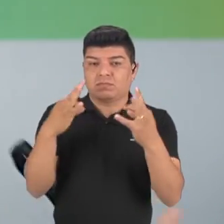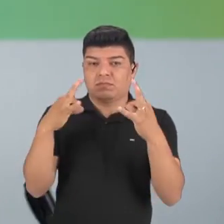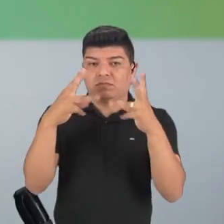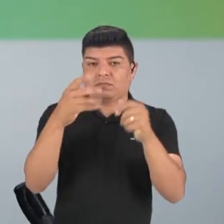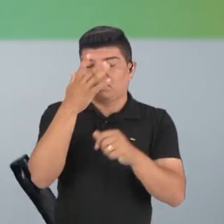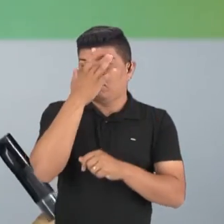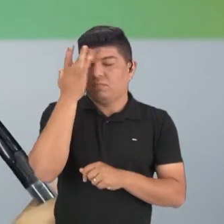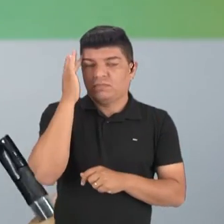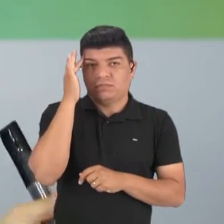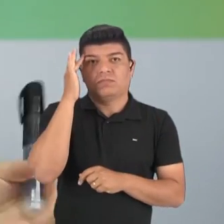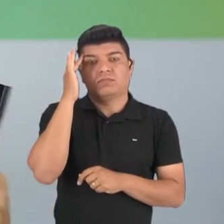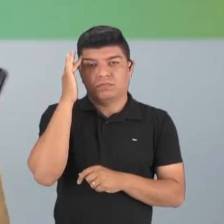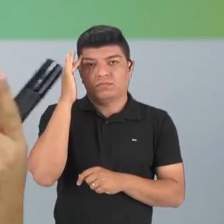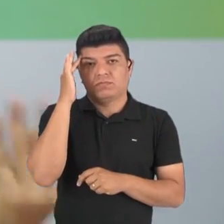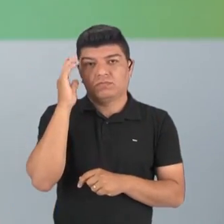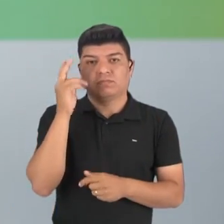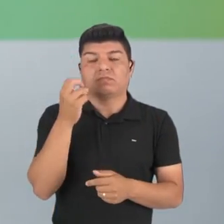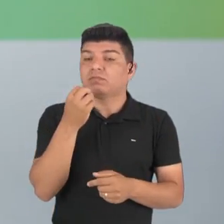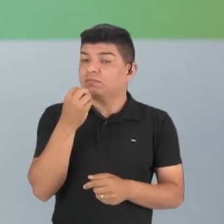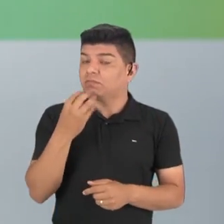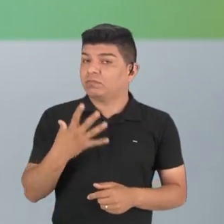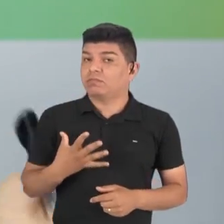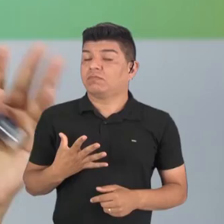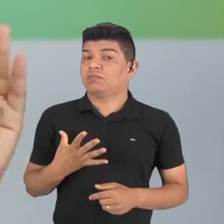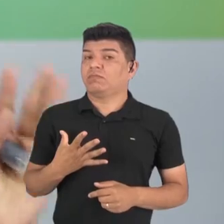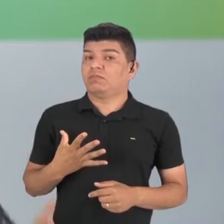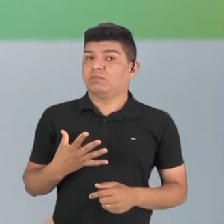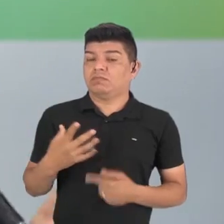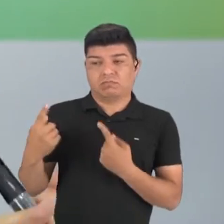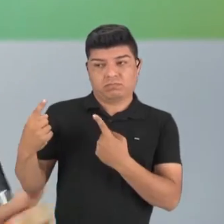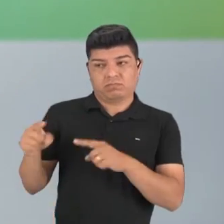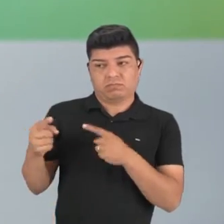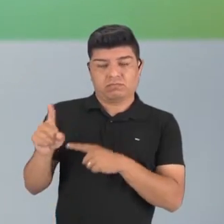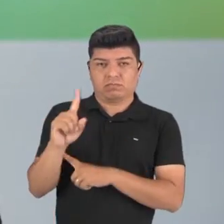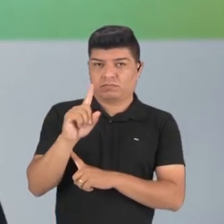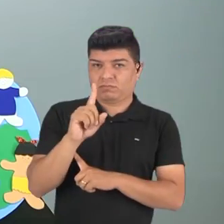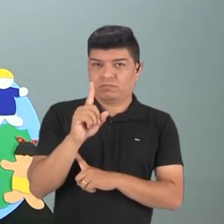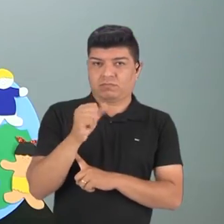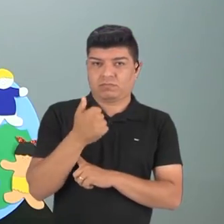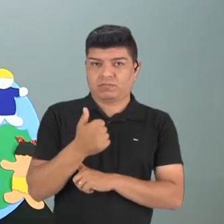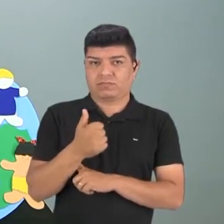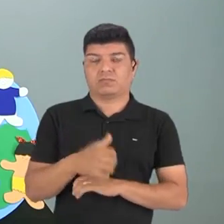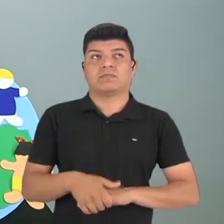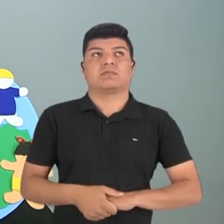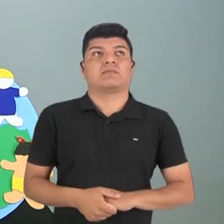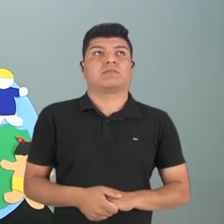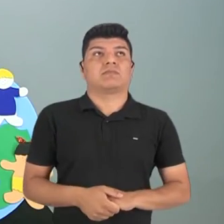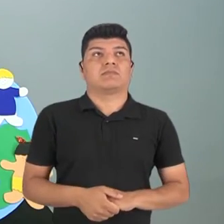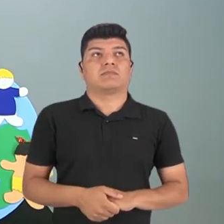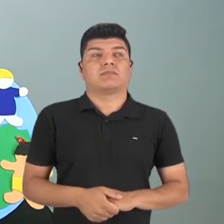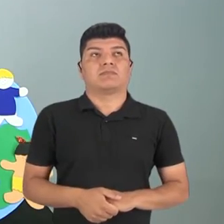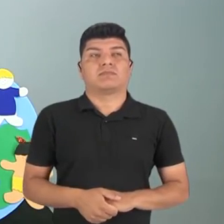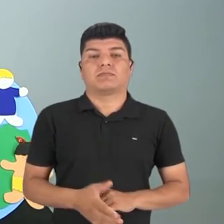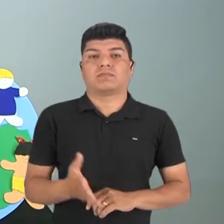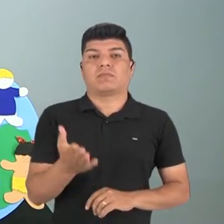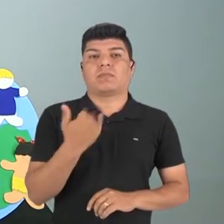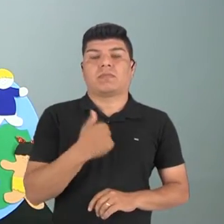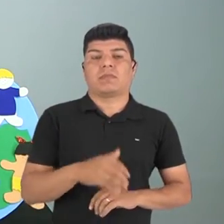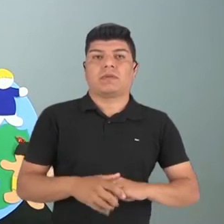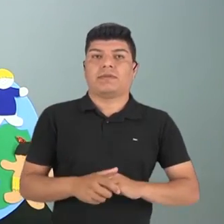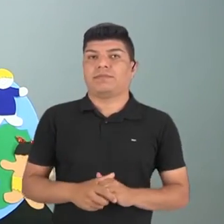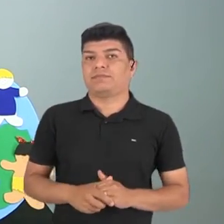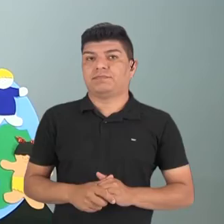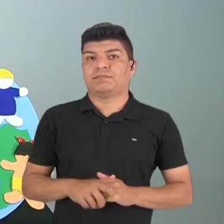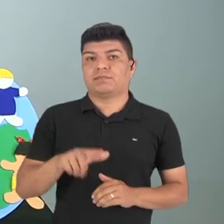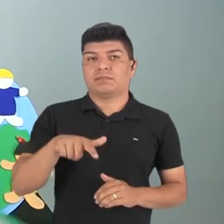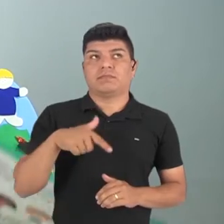as pessoas e agir bem, não maltratando. Não é mesmo? Então, vamos lá? Vamos para